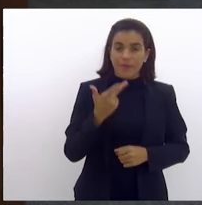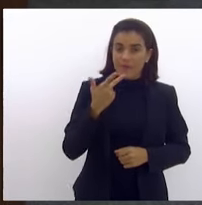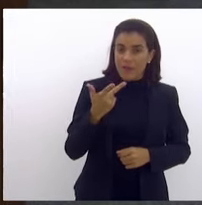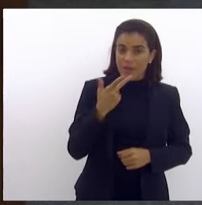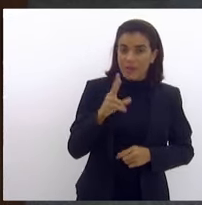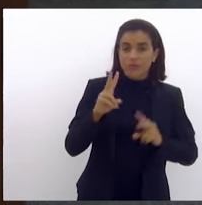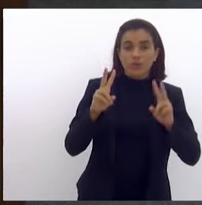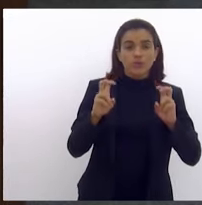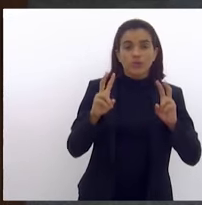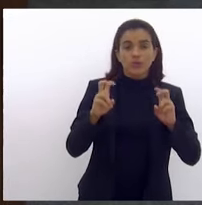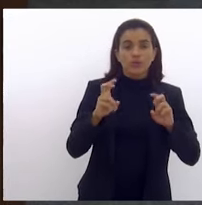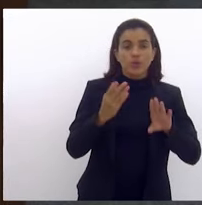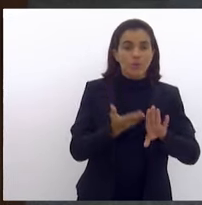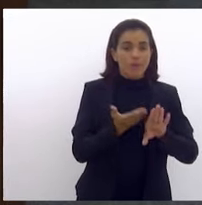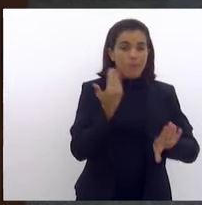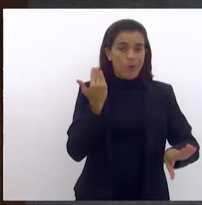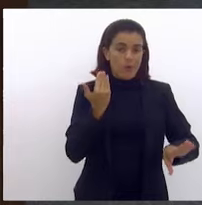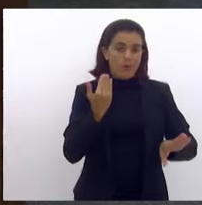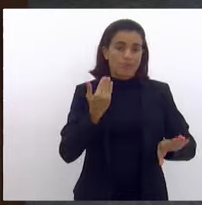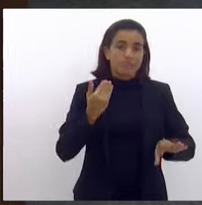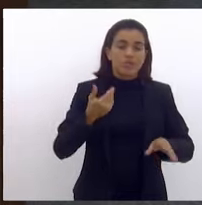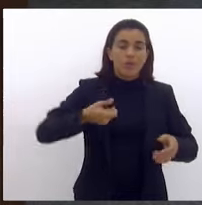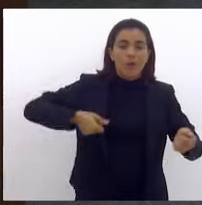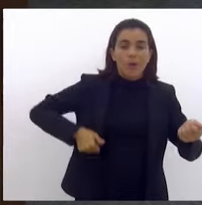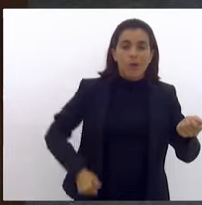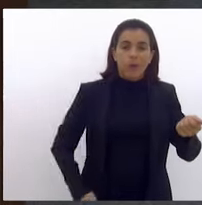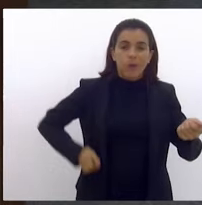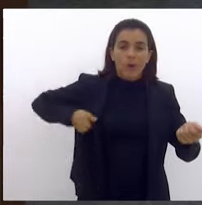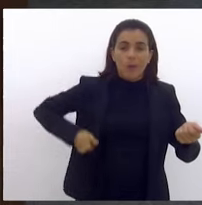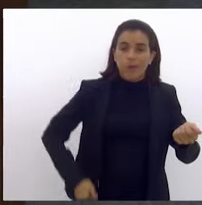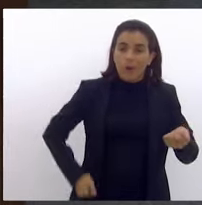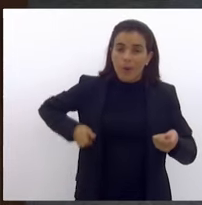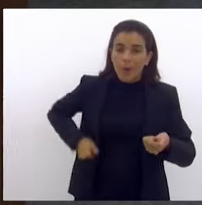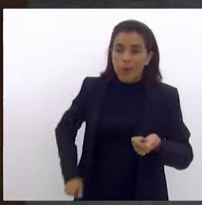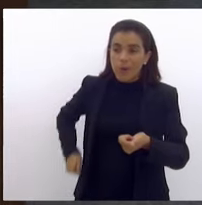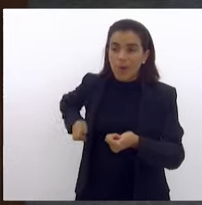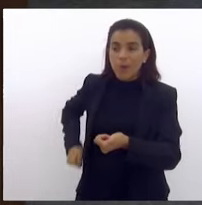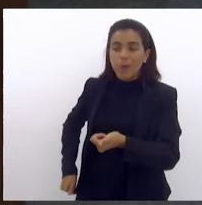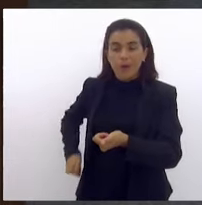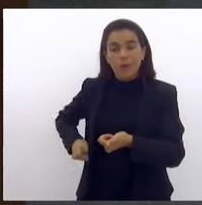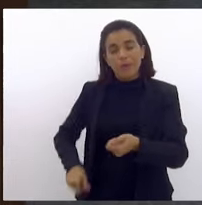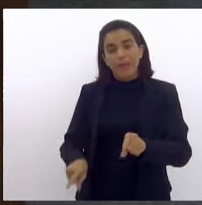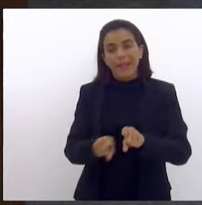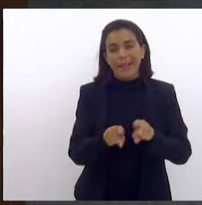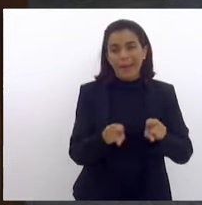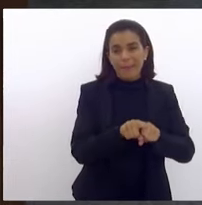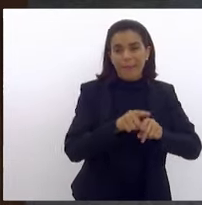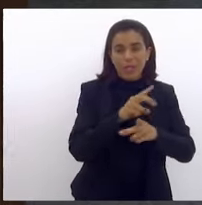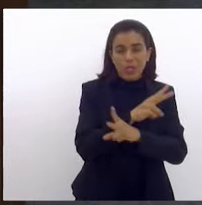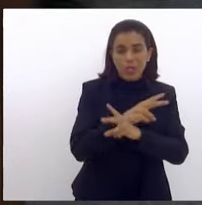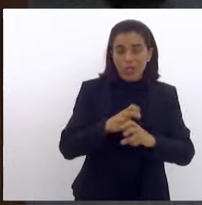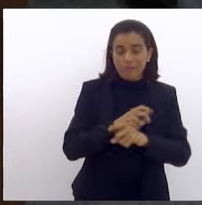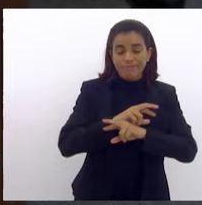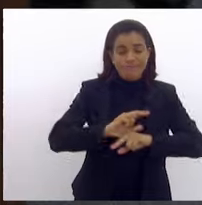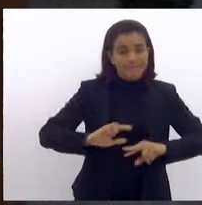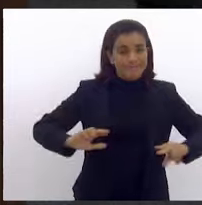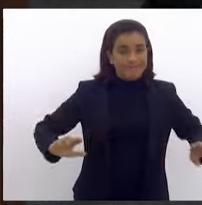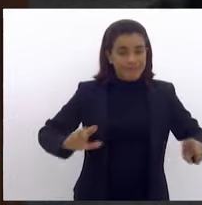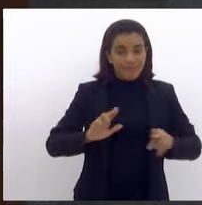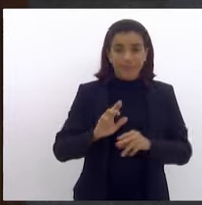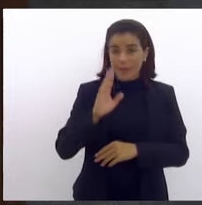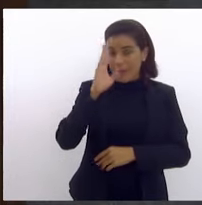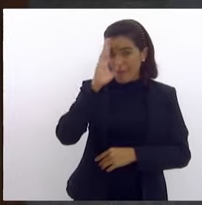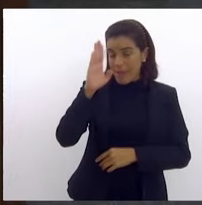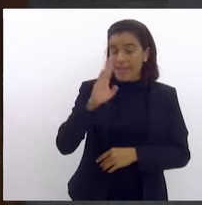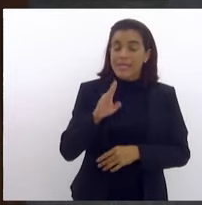de distância de agrotóxicos, a gente está falando de vários agentes poluidores, a gente está falando de várias coisas, inclusive